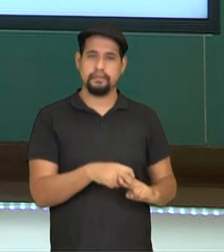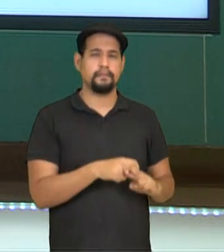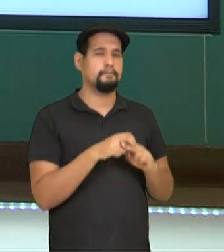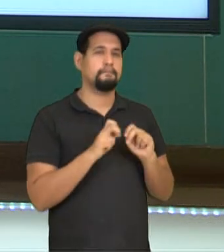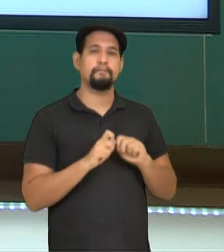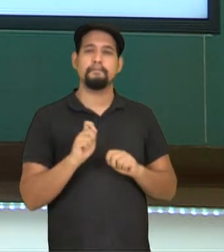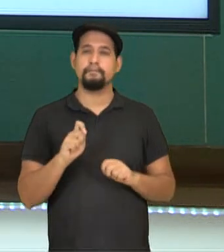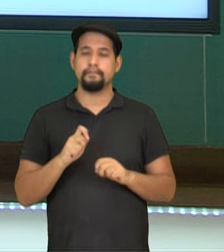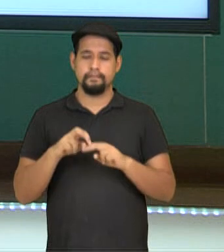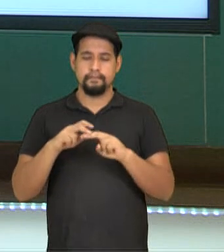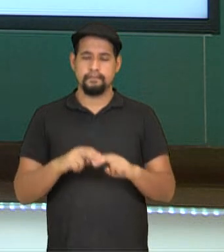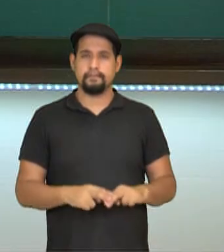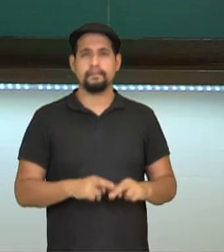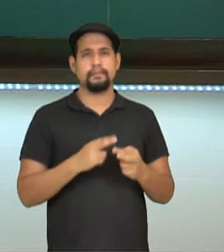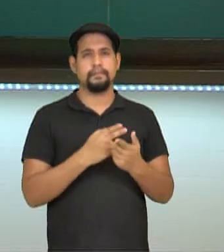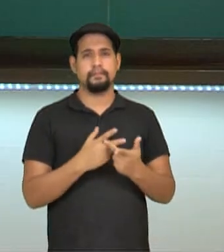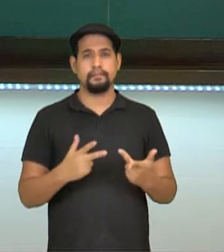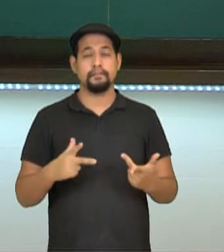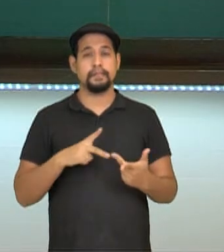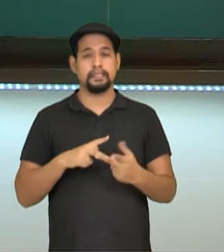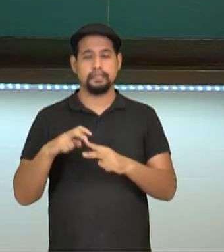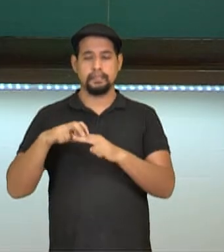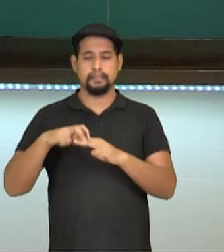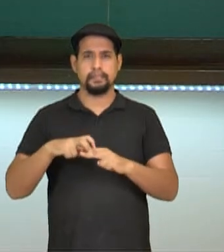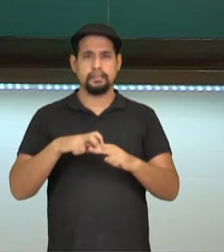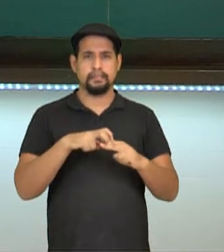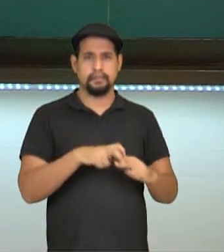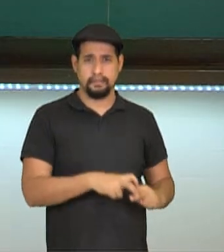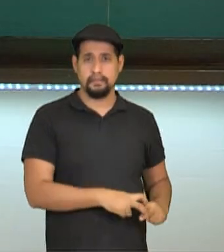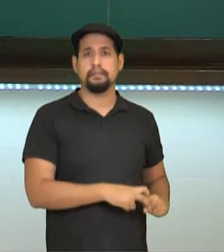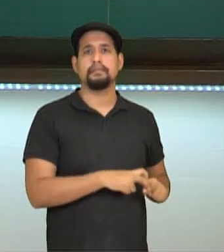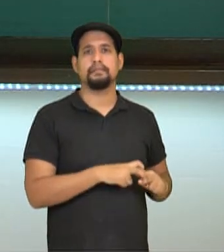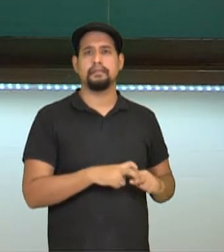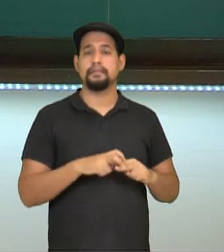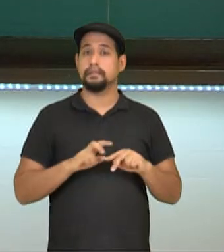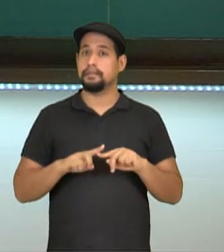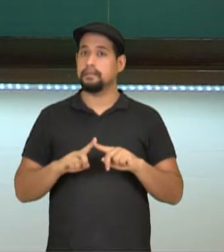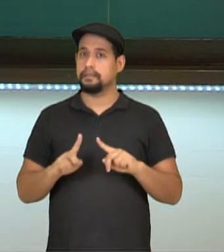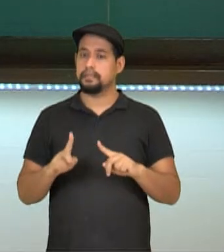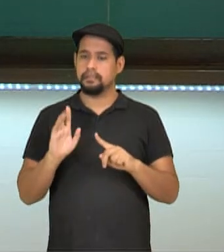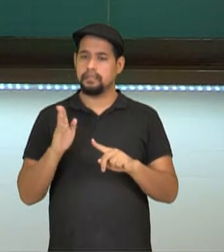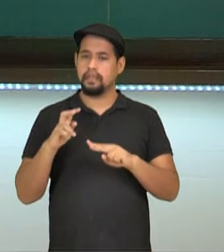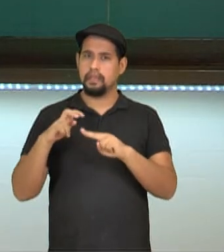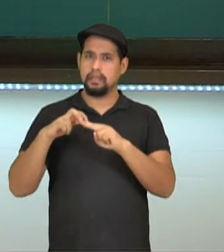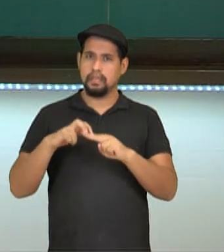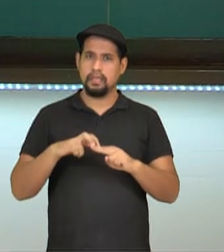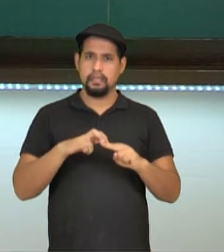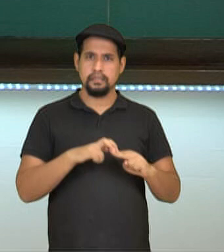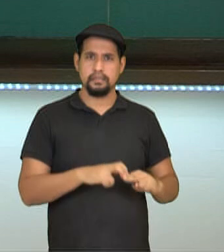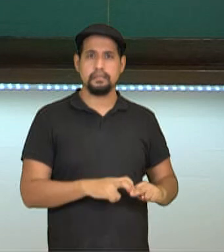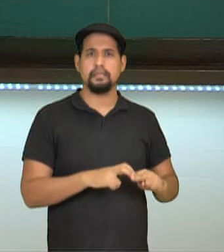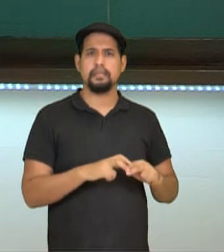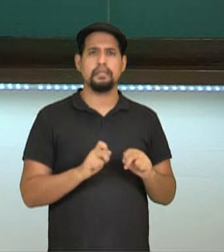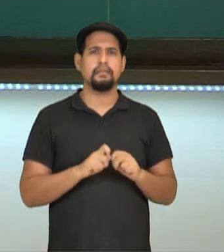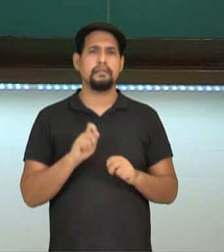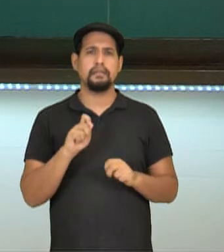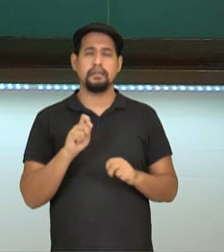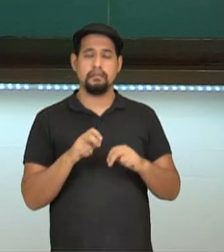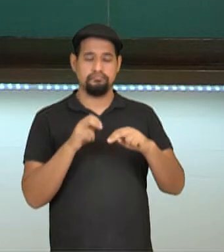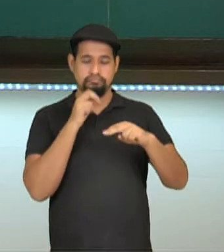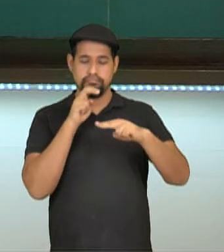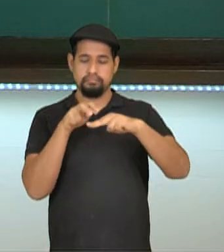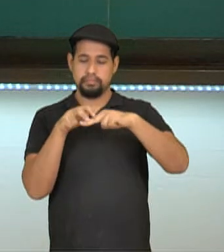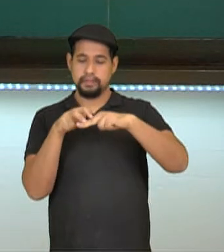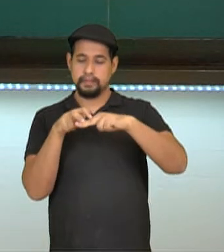realizando manobras de derrapagem. Então, durante a descida, ele dá uma